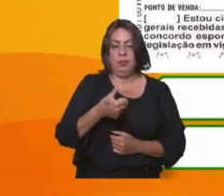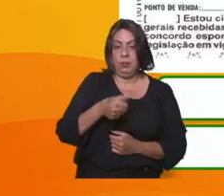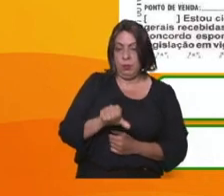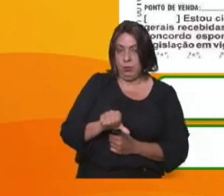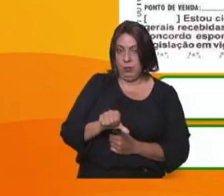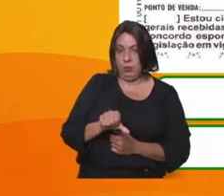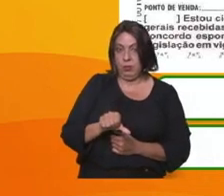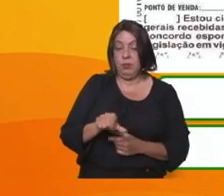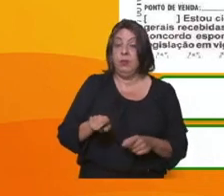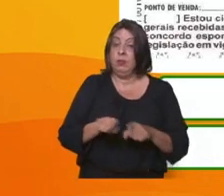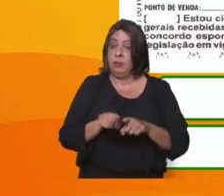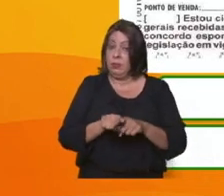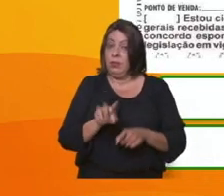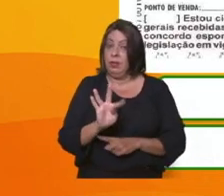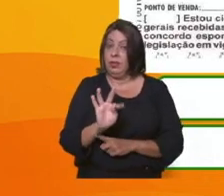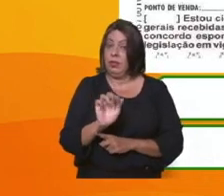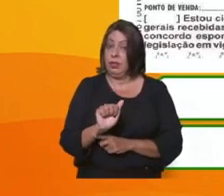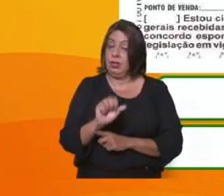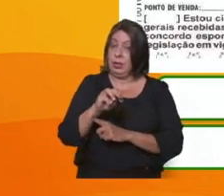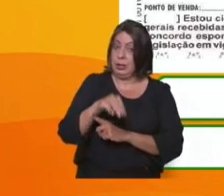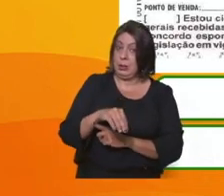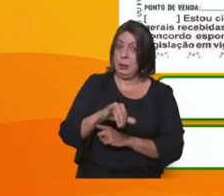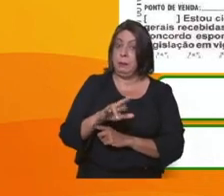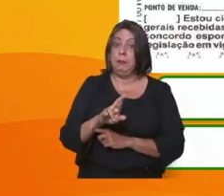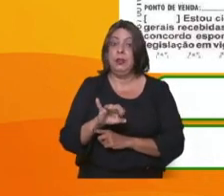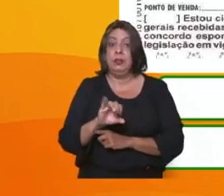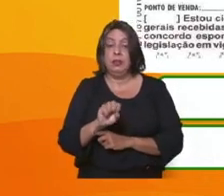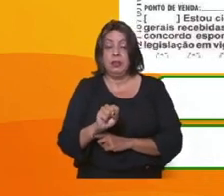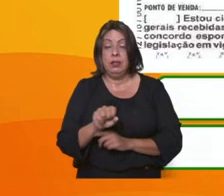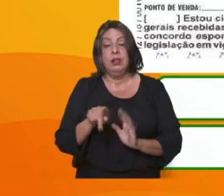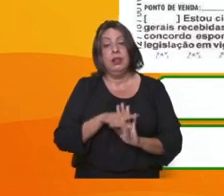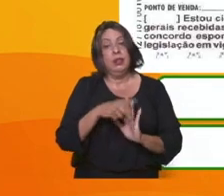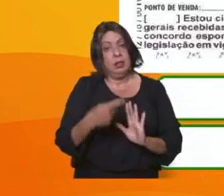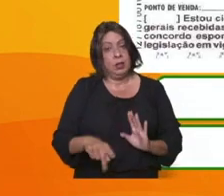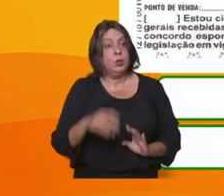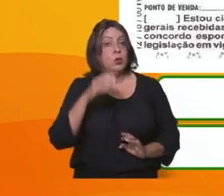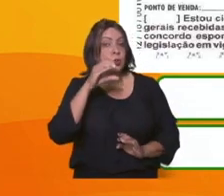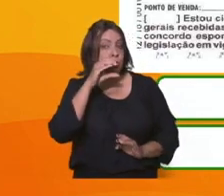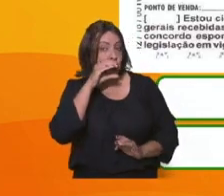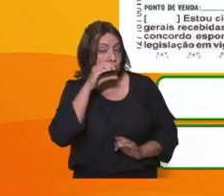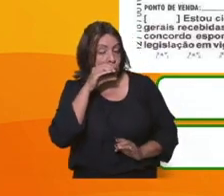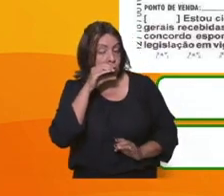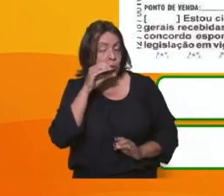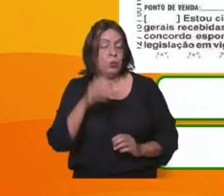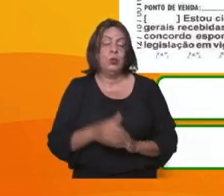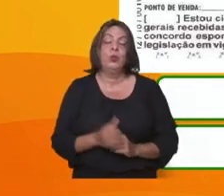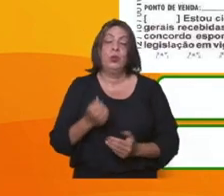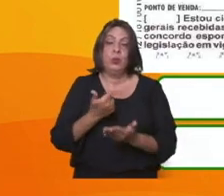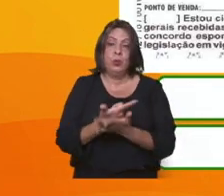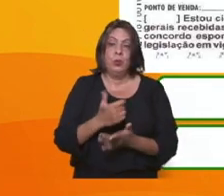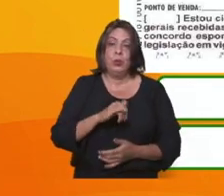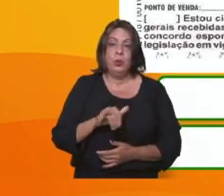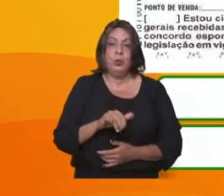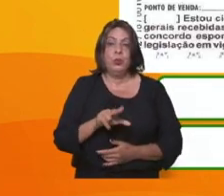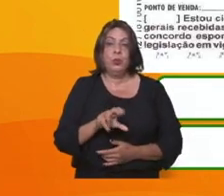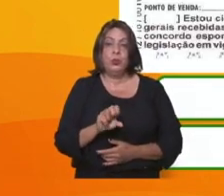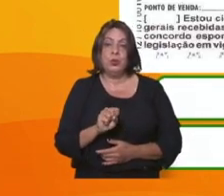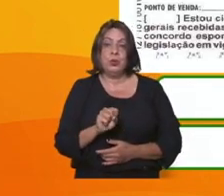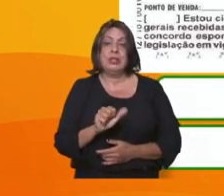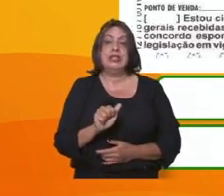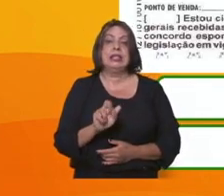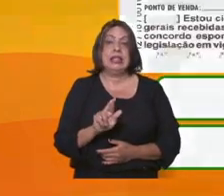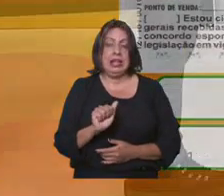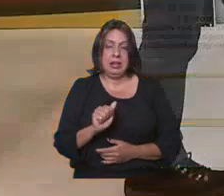086419, alô Tamires Guedes, Campos Lima, de Nossa Senhora do Socorro, adquiriu com a Jussara. Regional